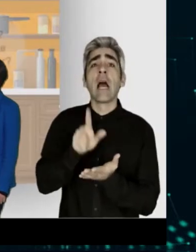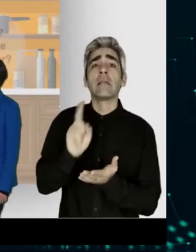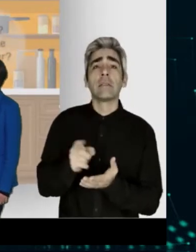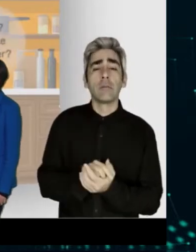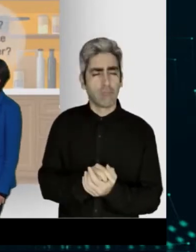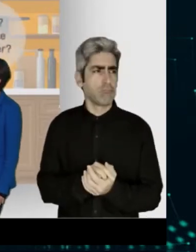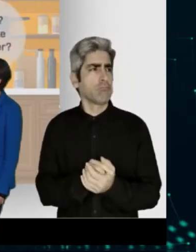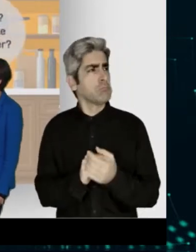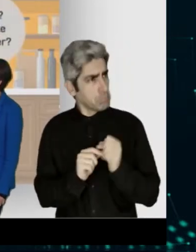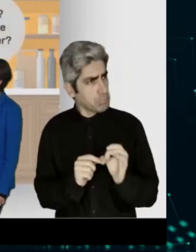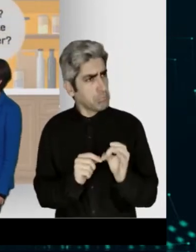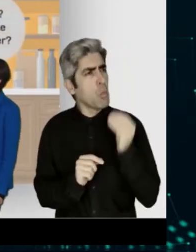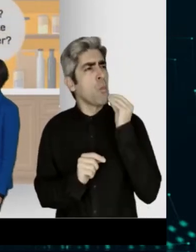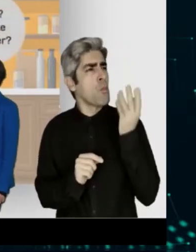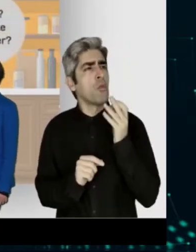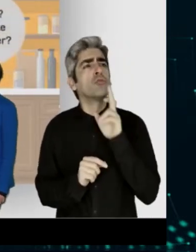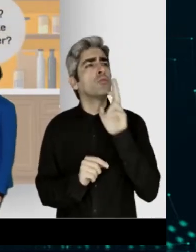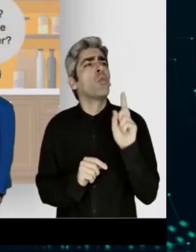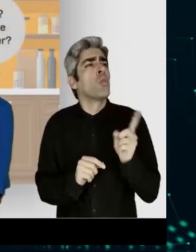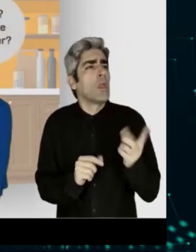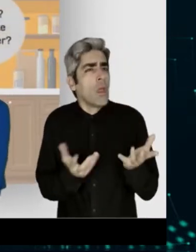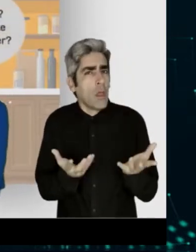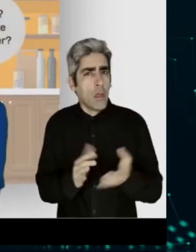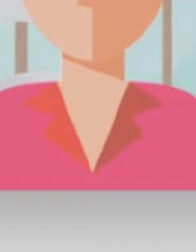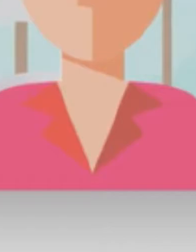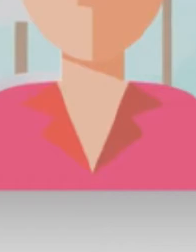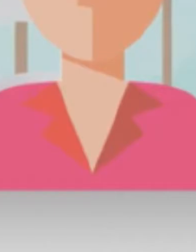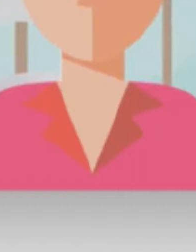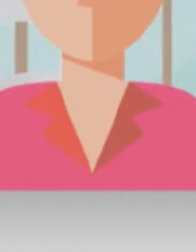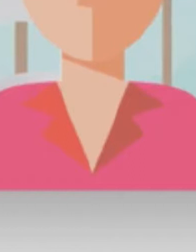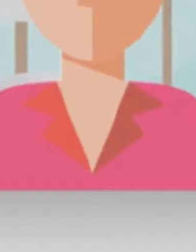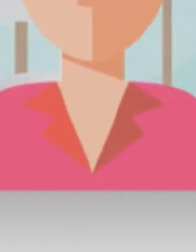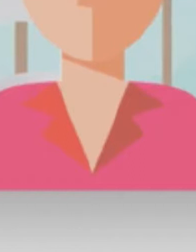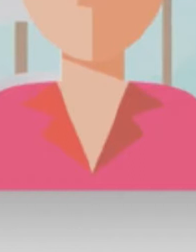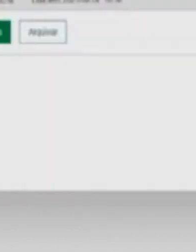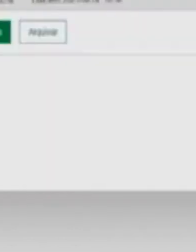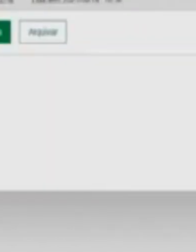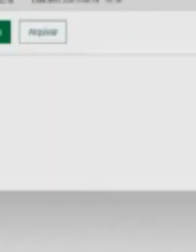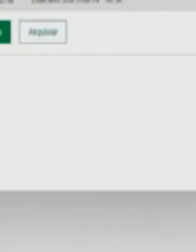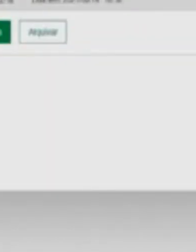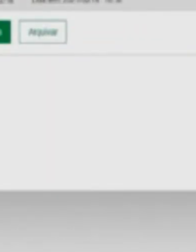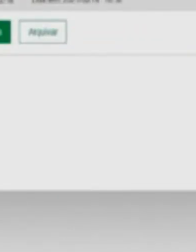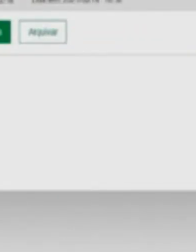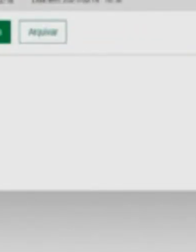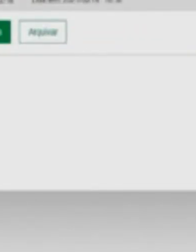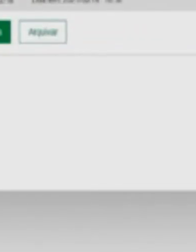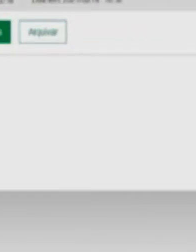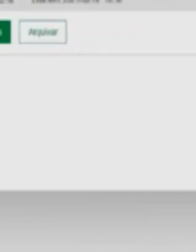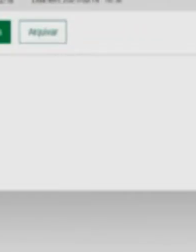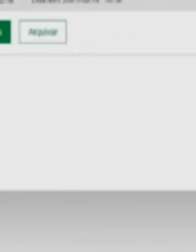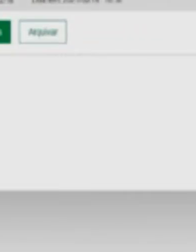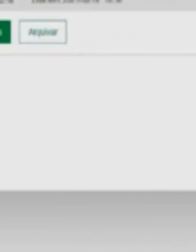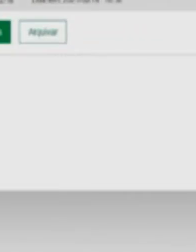criação de interfaces intuitivos e a adoção de uma linguagem simples, de fácil compreensão e acessível a todos os cidadãos,